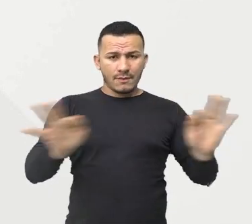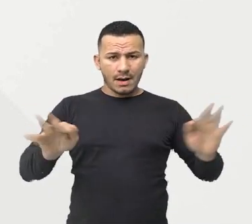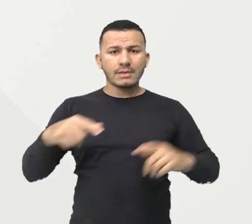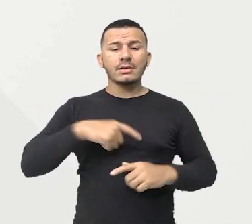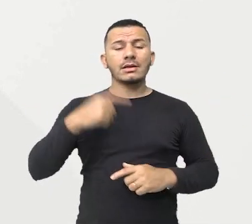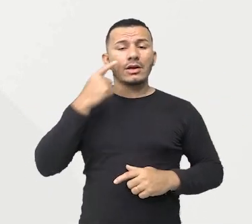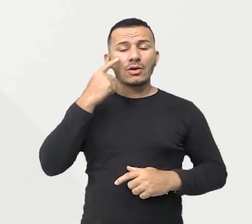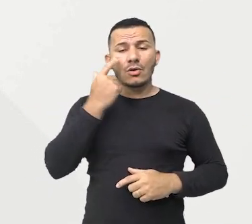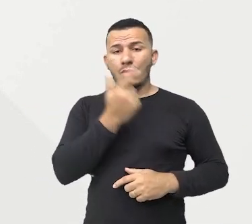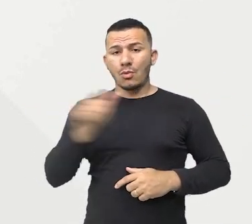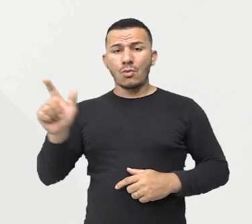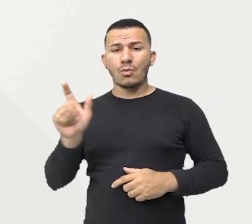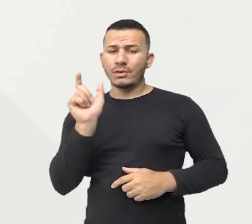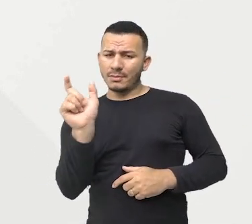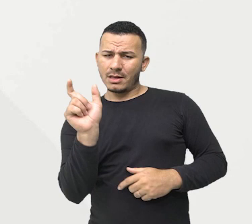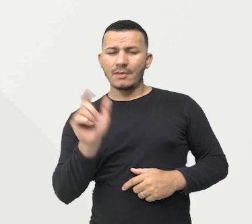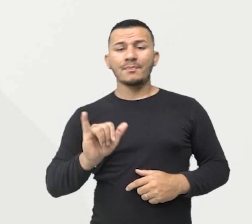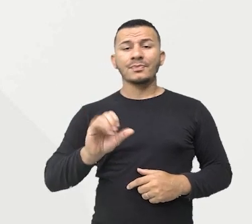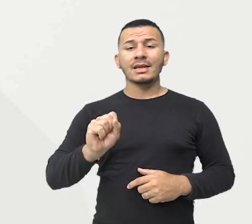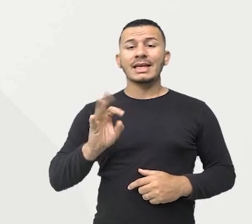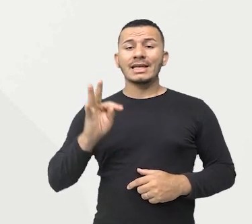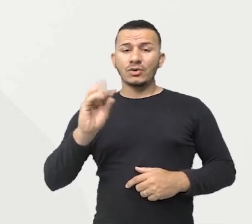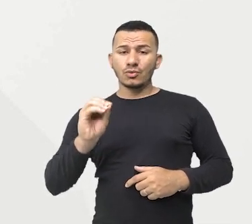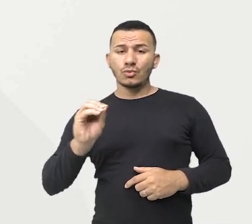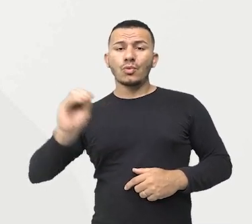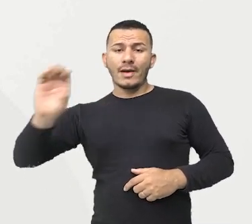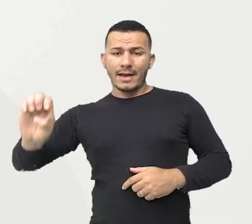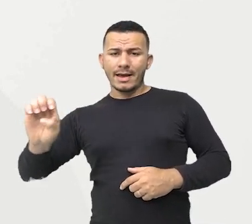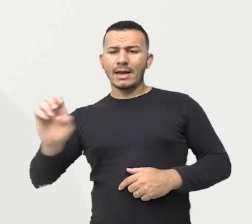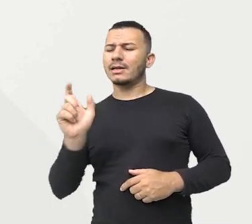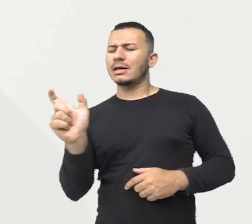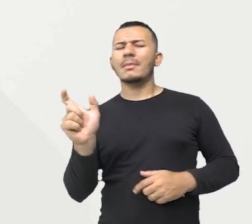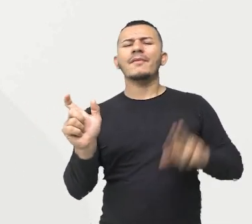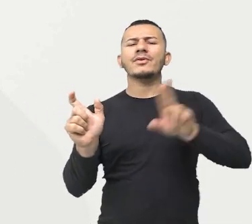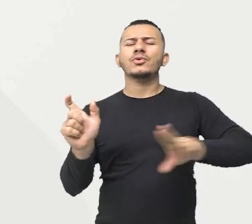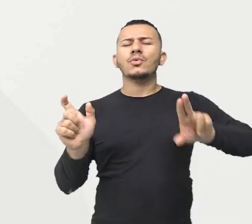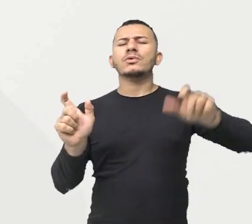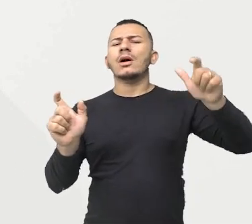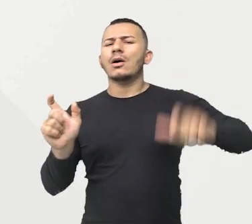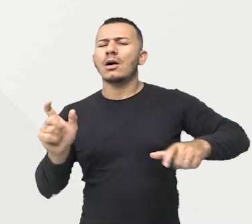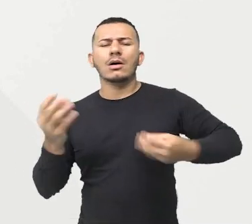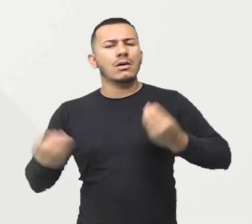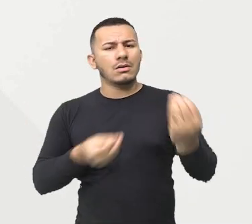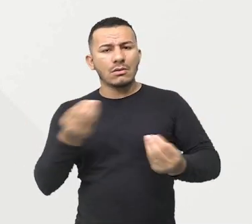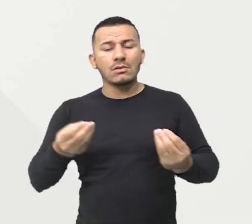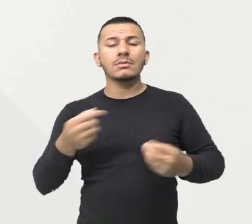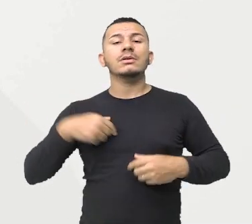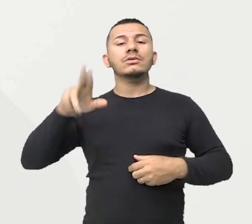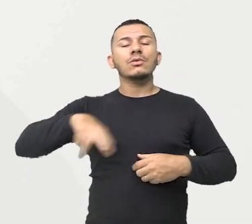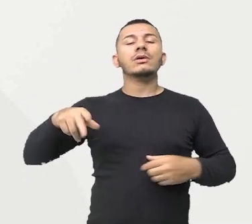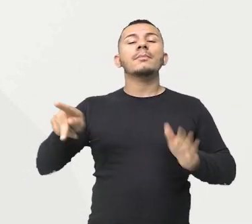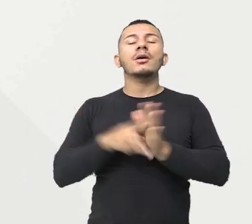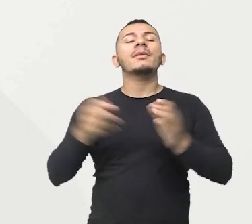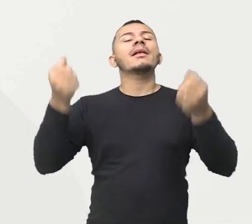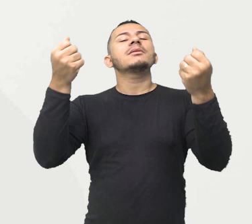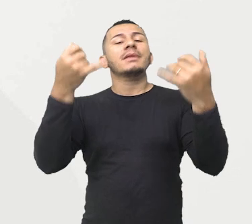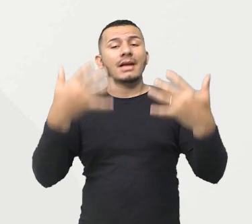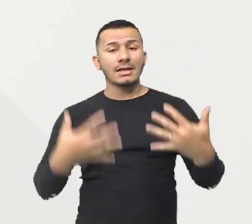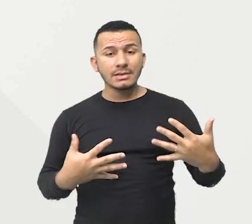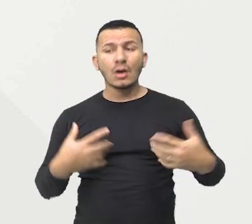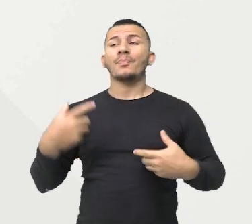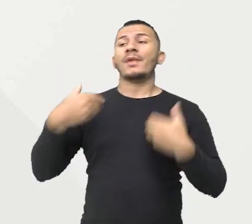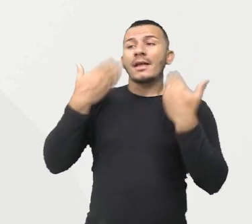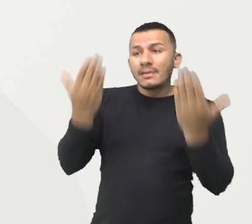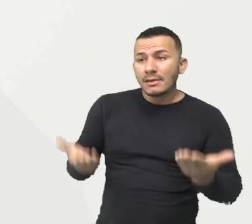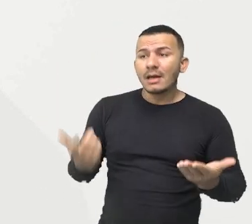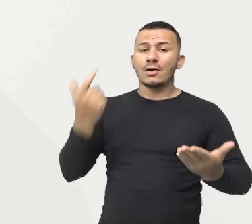conexão isto é. Essa conexão isto é justamente a conexão da explicação, aquela conexão que a gente vai